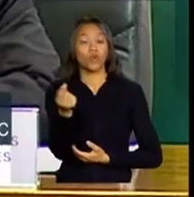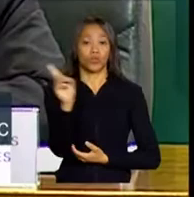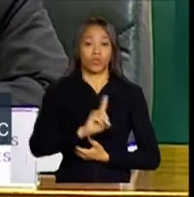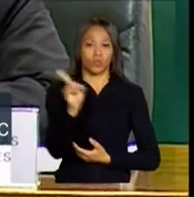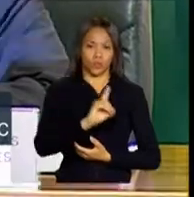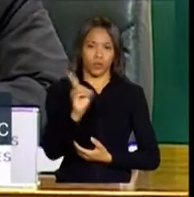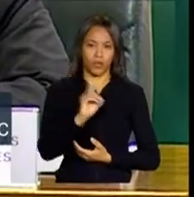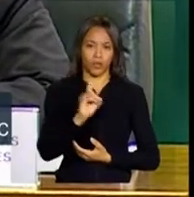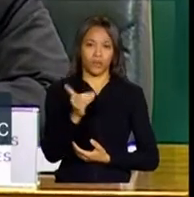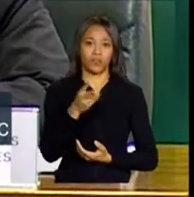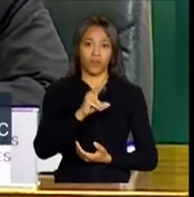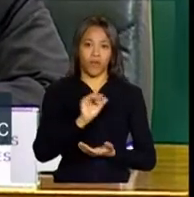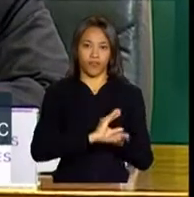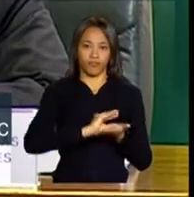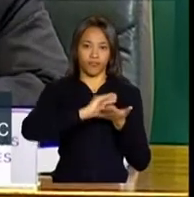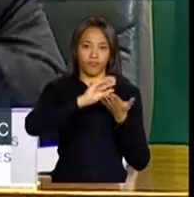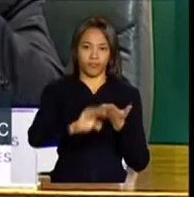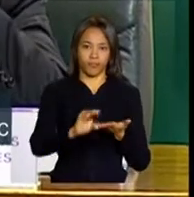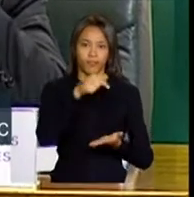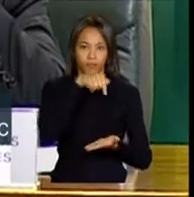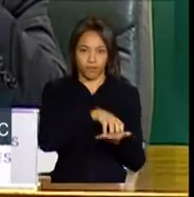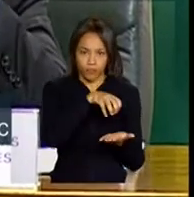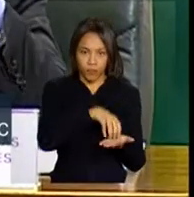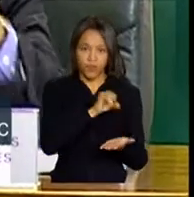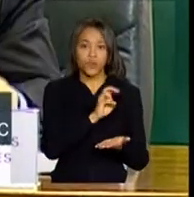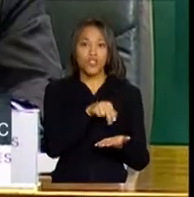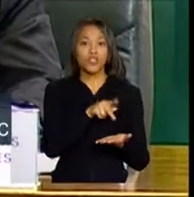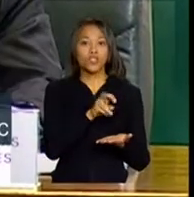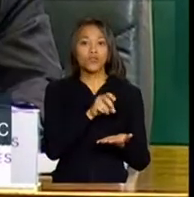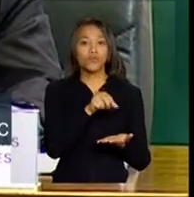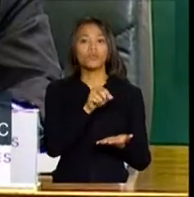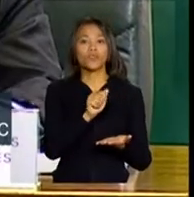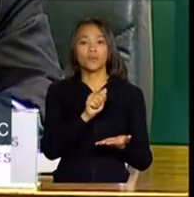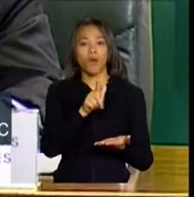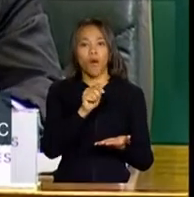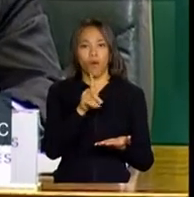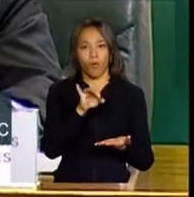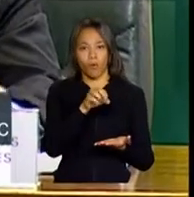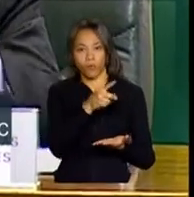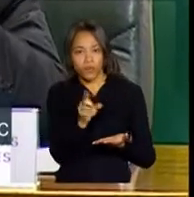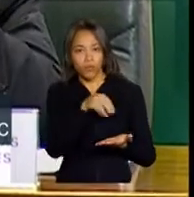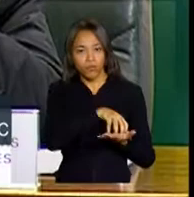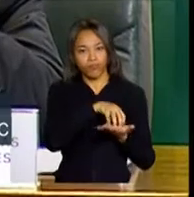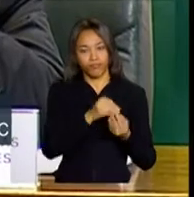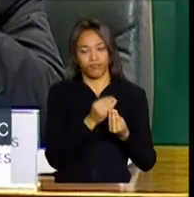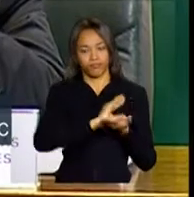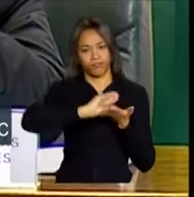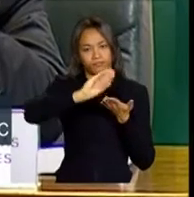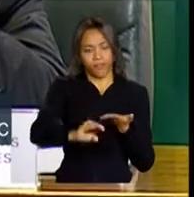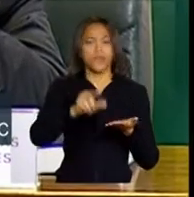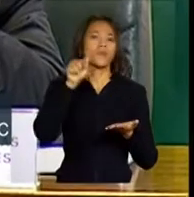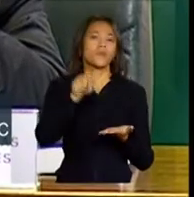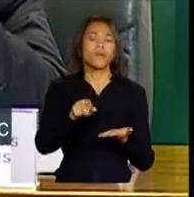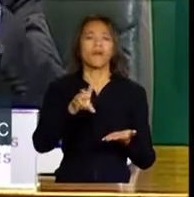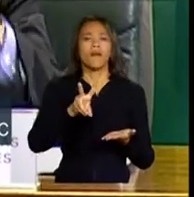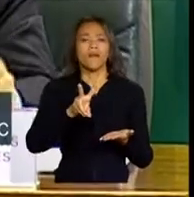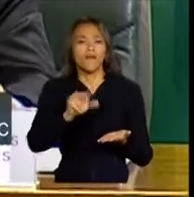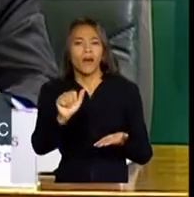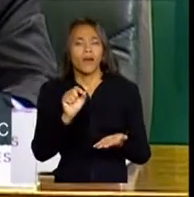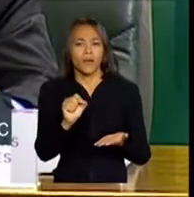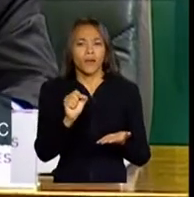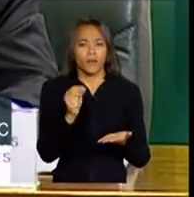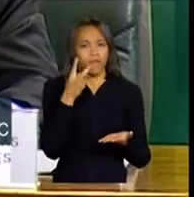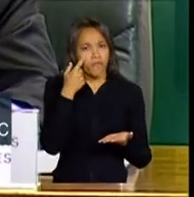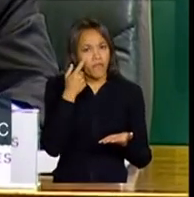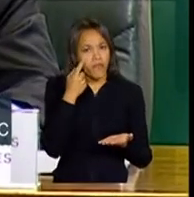repassados pelo Instituto Brasileiro do algodão Essas atividades refletem um aspecto interessante da atuação diplomática